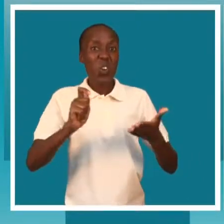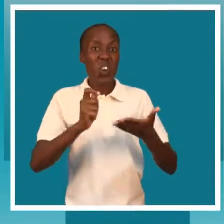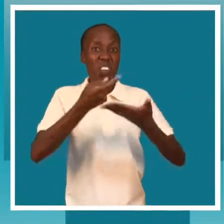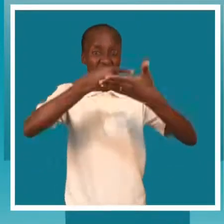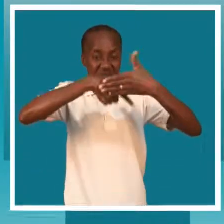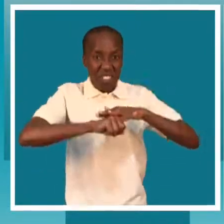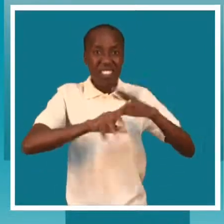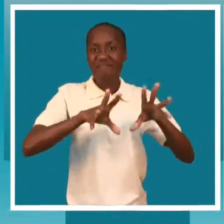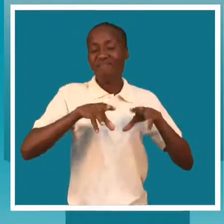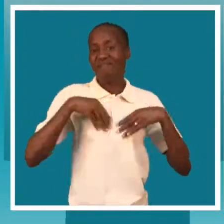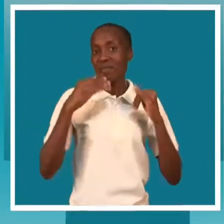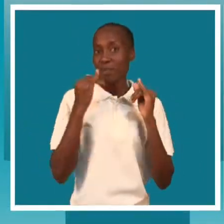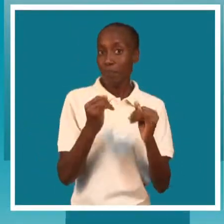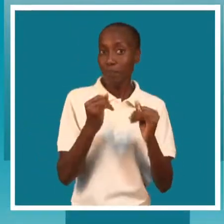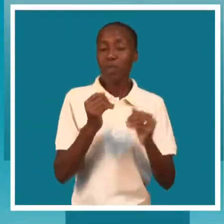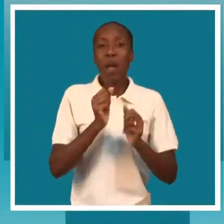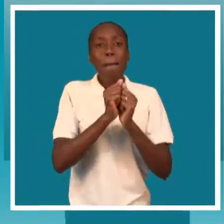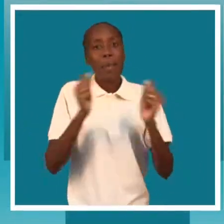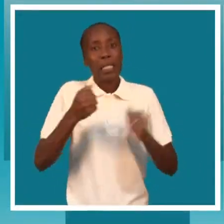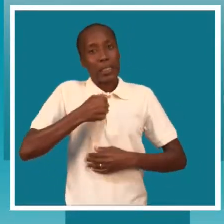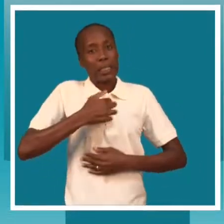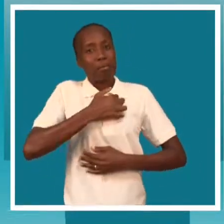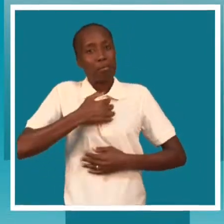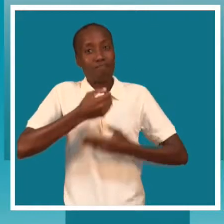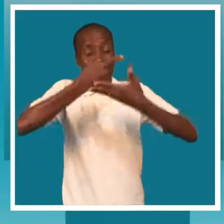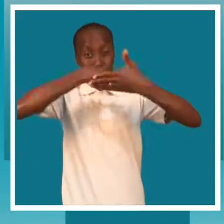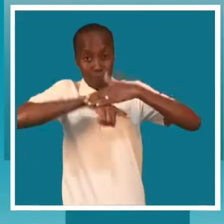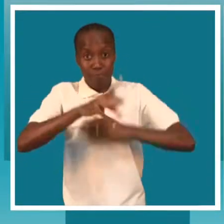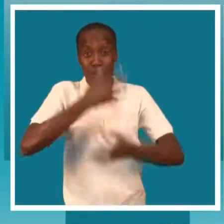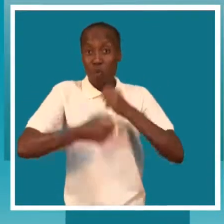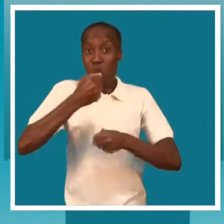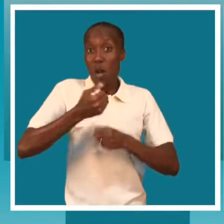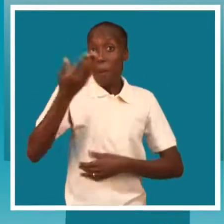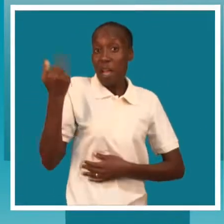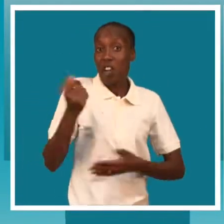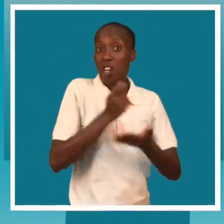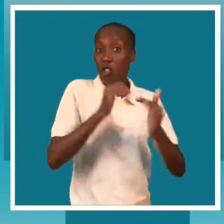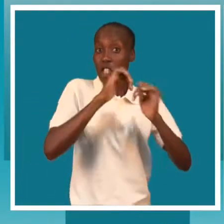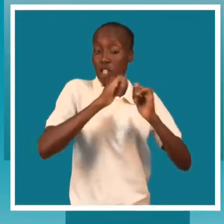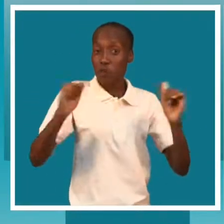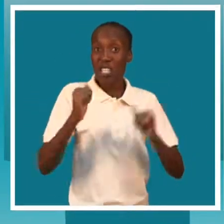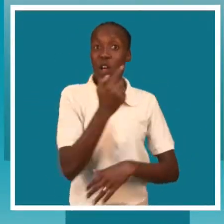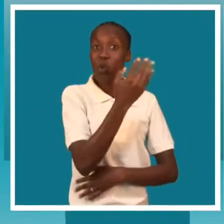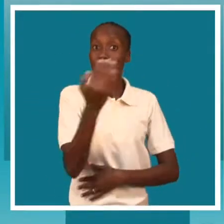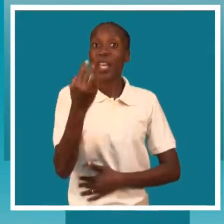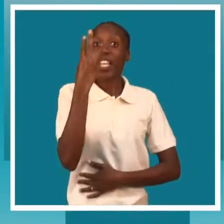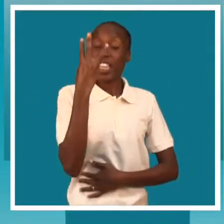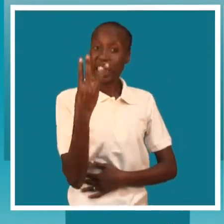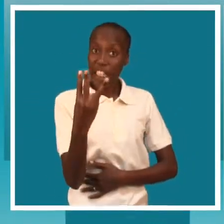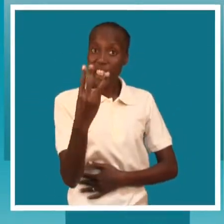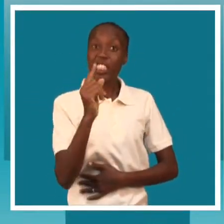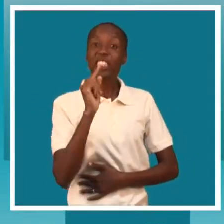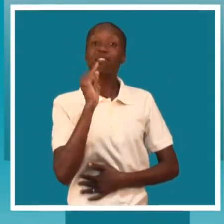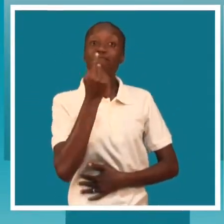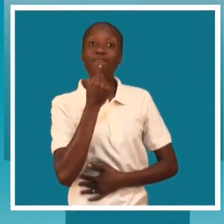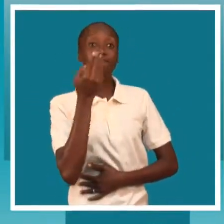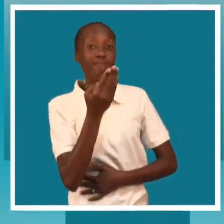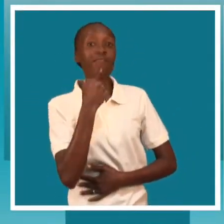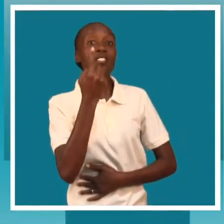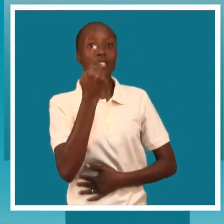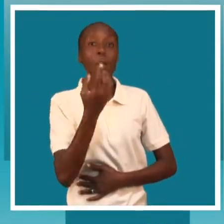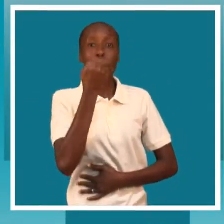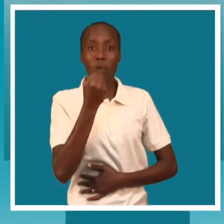aguentar? Tentei ir lá, fui no ano passado lá, no Manganha, perguntar uma escola lá. Disseram que pode entrar